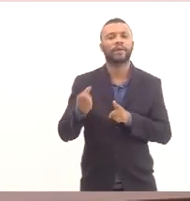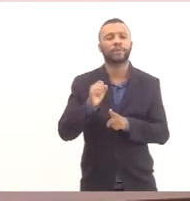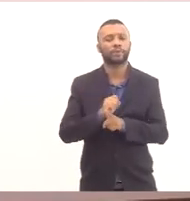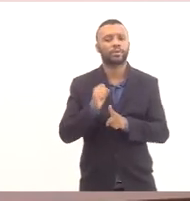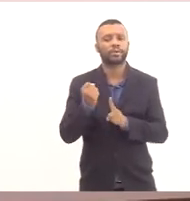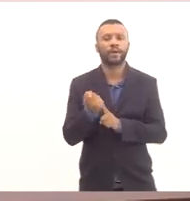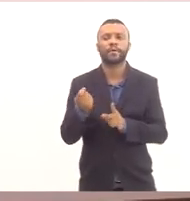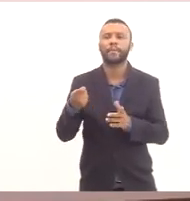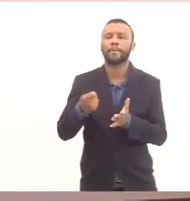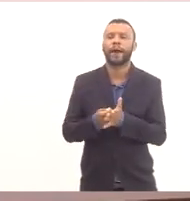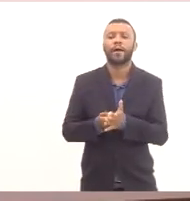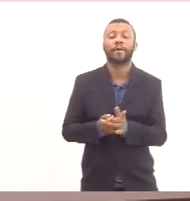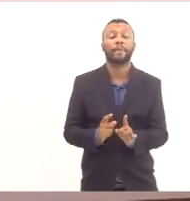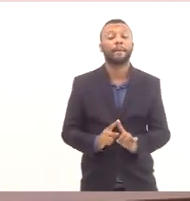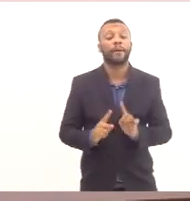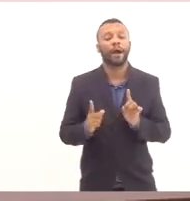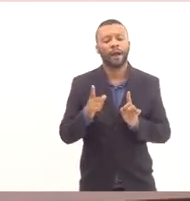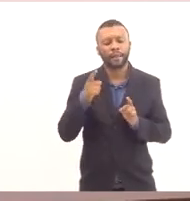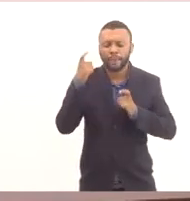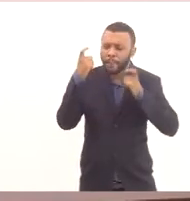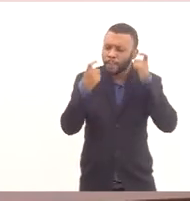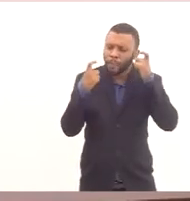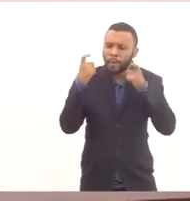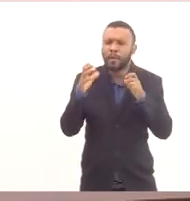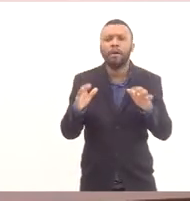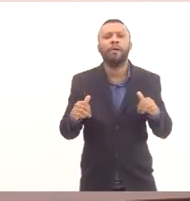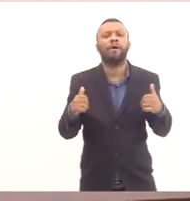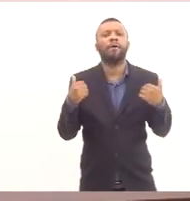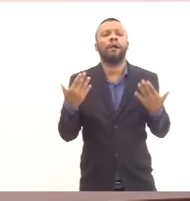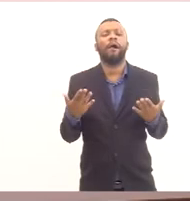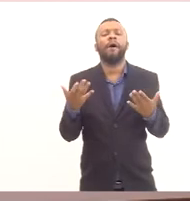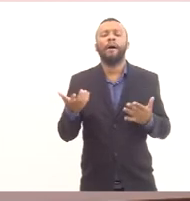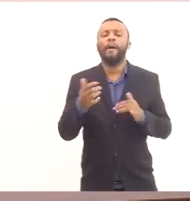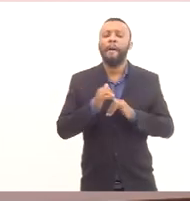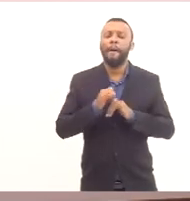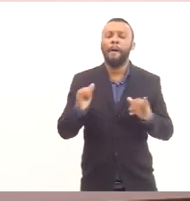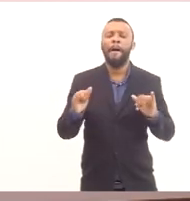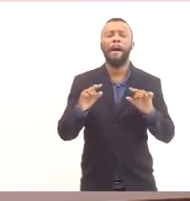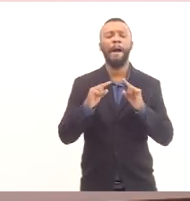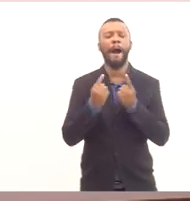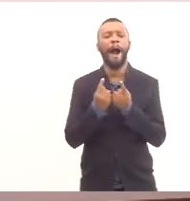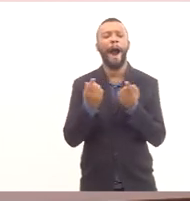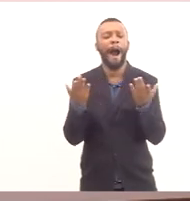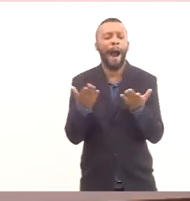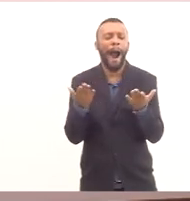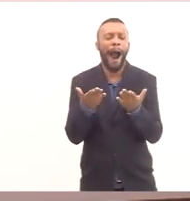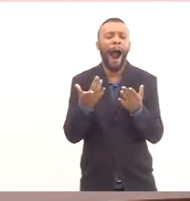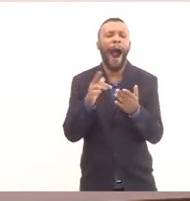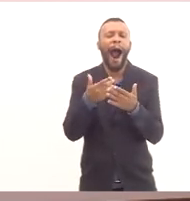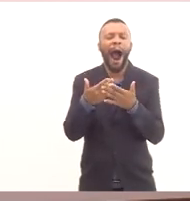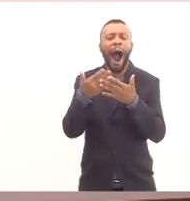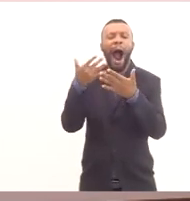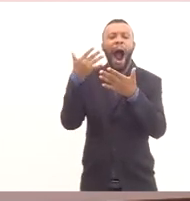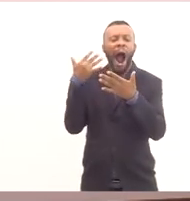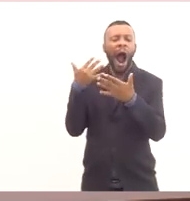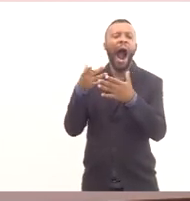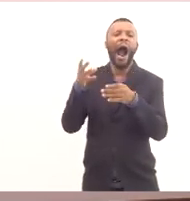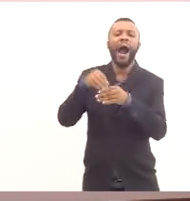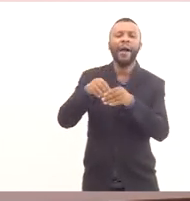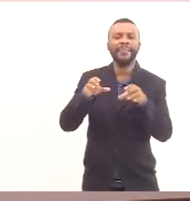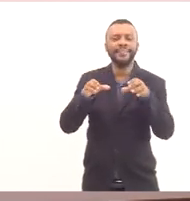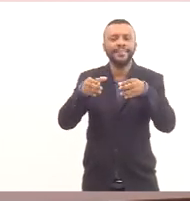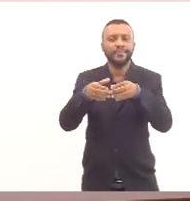com a minha preocupação do deputado Eu queria colocar aqui na reunião de hoje eu venho falando das nossas reuniões das comissões da casa